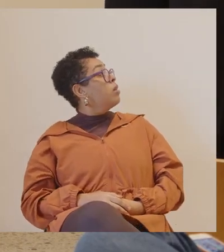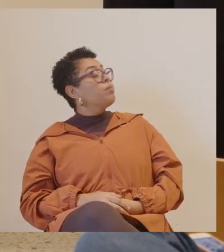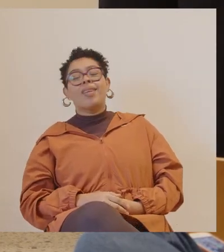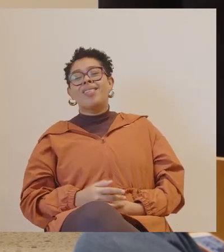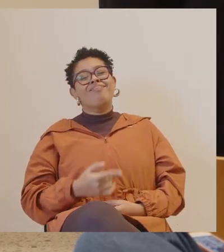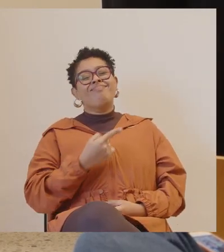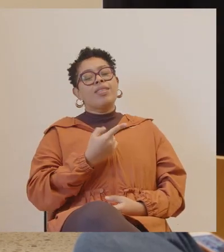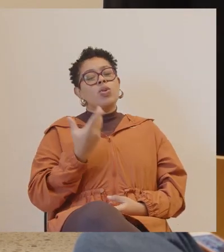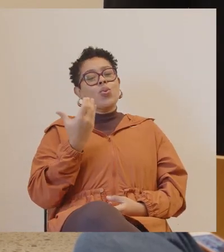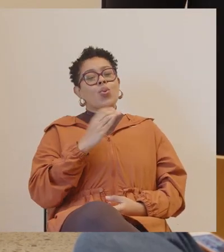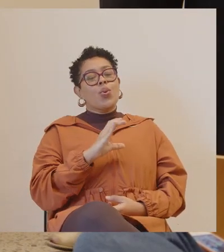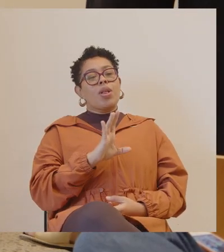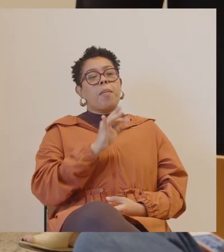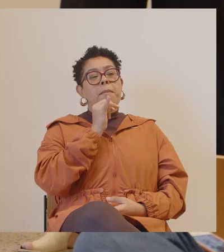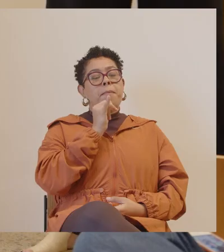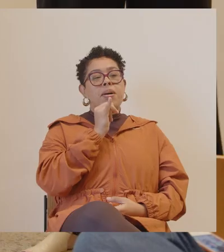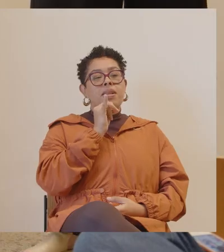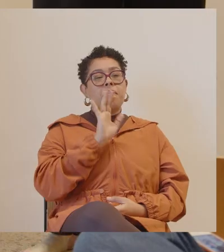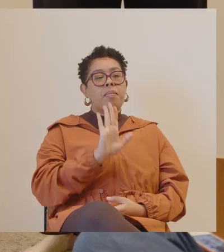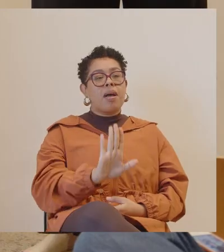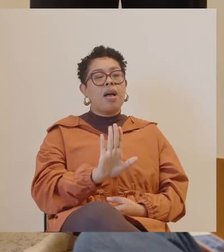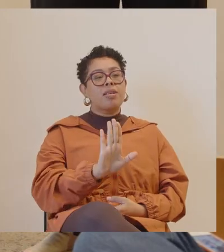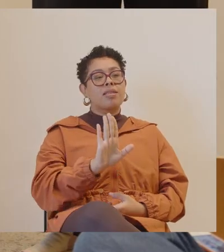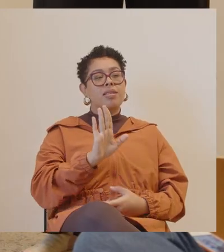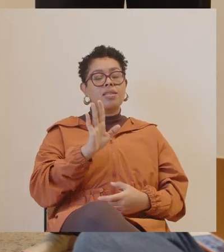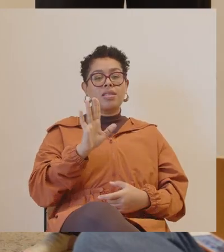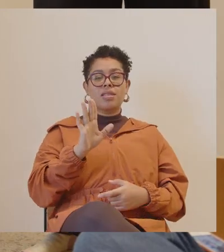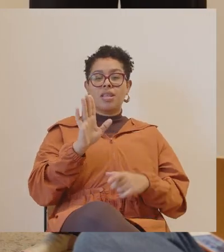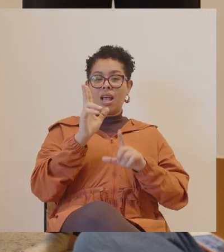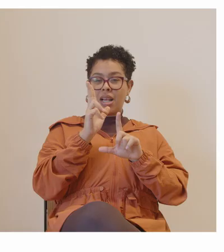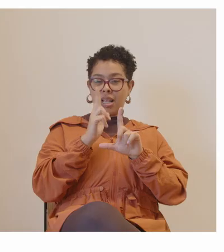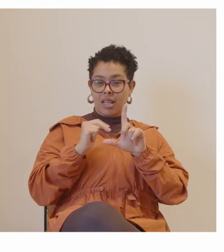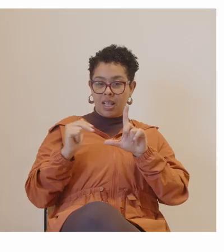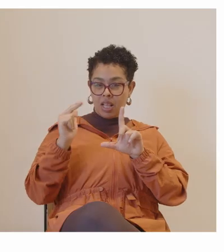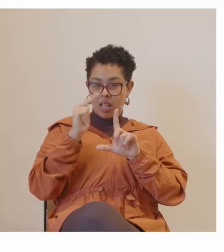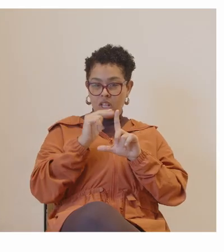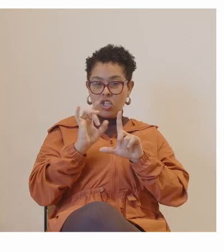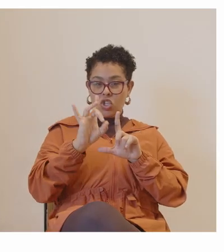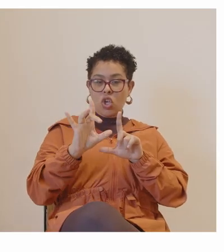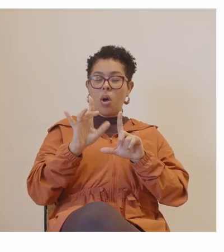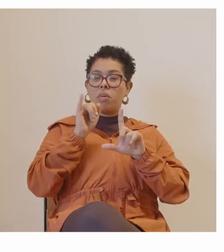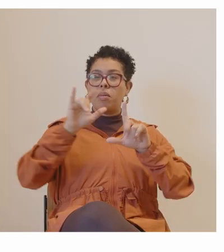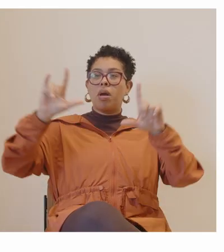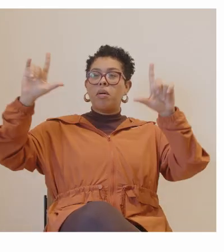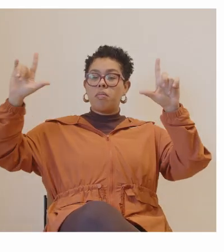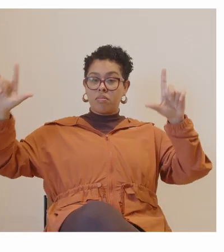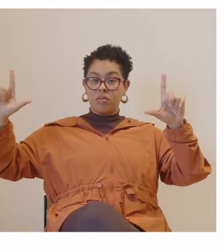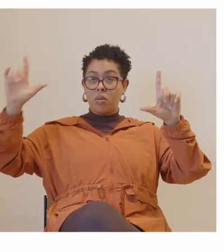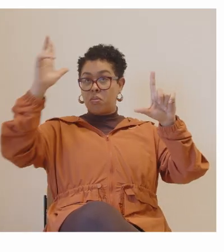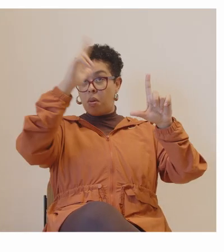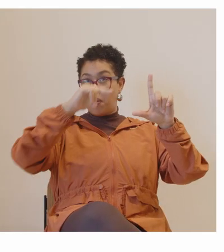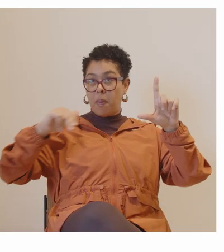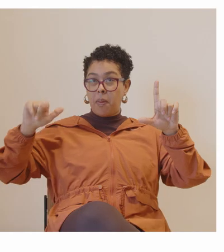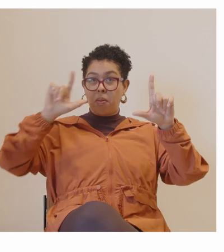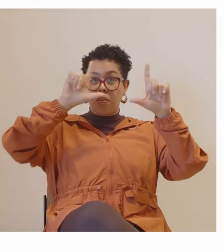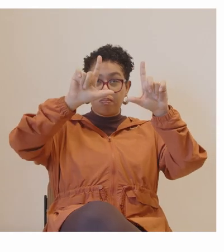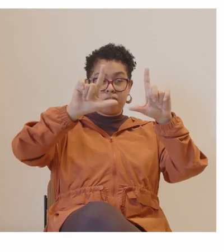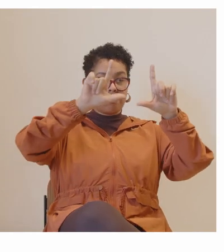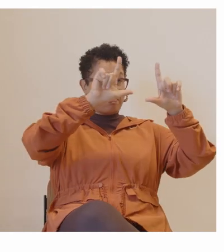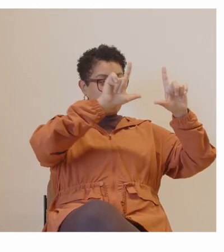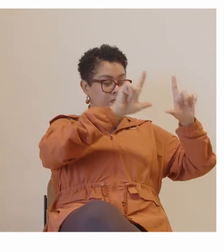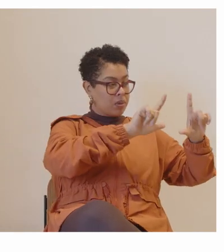não está aqui. Mas aquela gravura que eu mostrei para vocês, que ele tinha só um pedaço, que aquilo era só um pedaço de